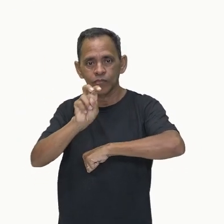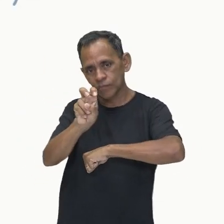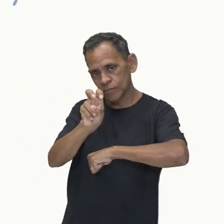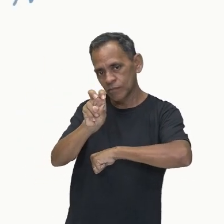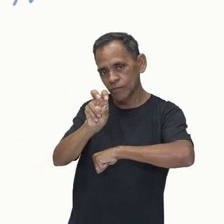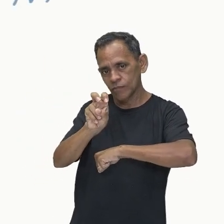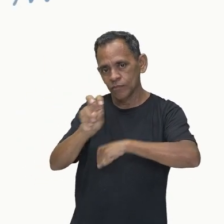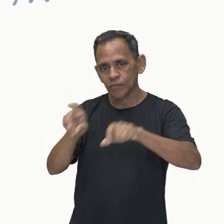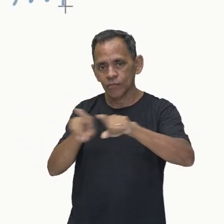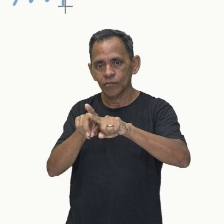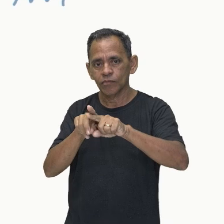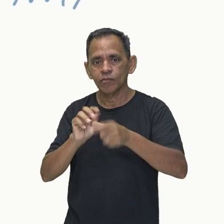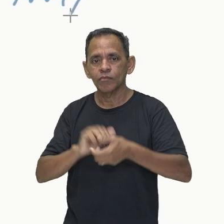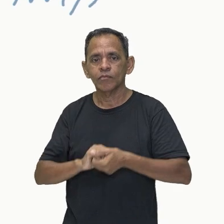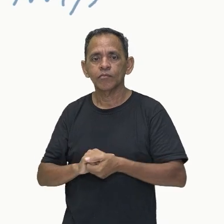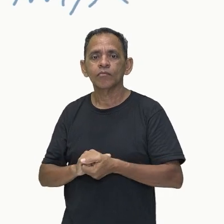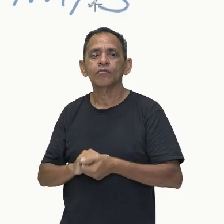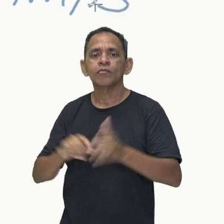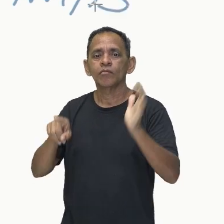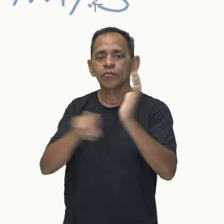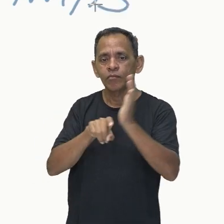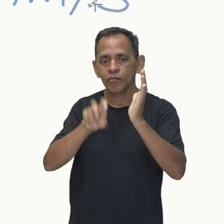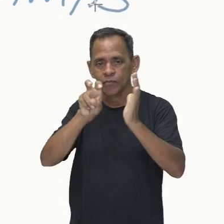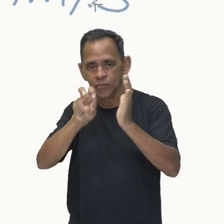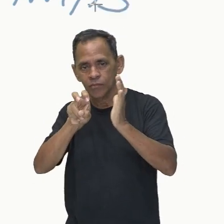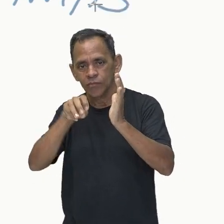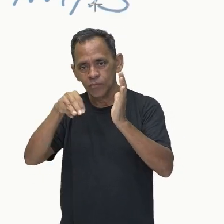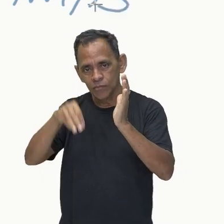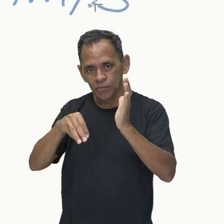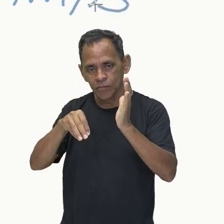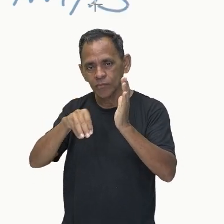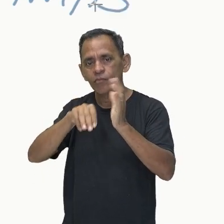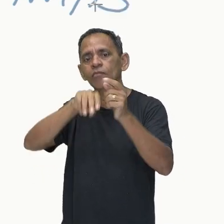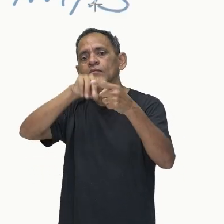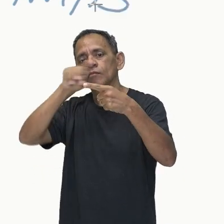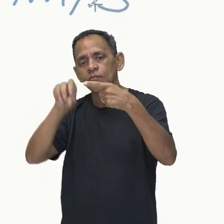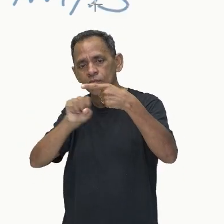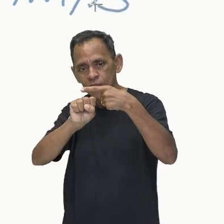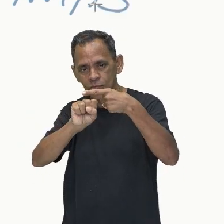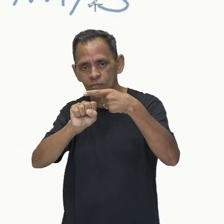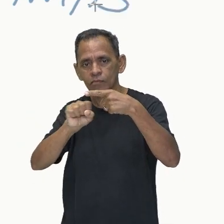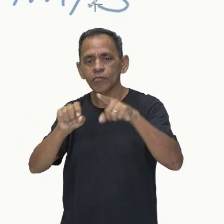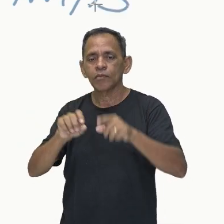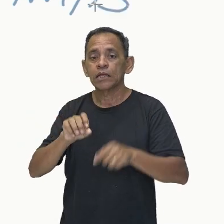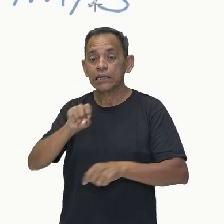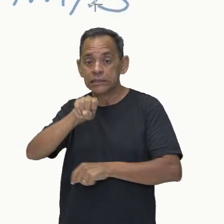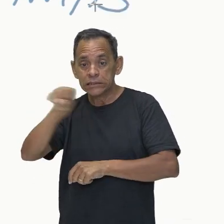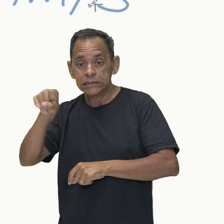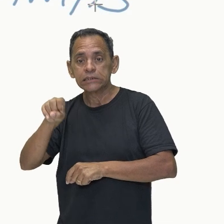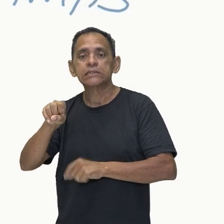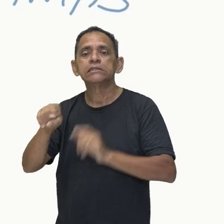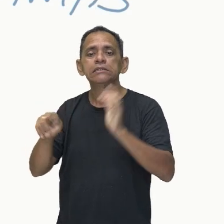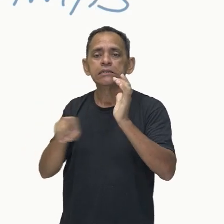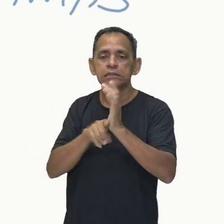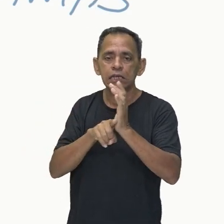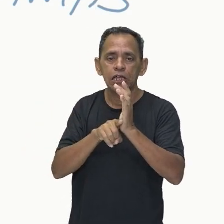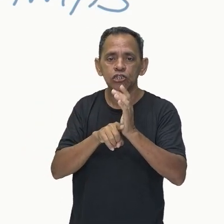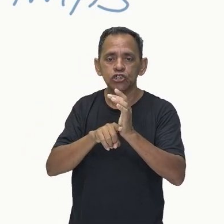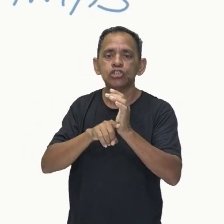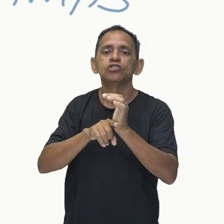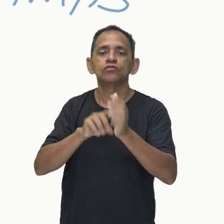o menos. Então, é menos 5 metros por segundo. Se é negativo, então esse movimento ele é o